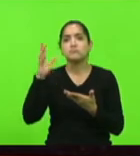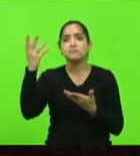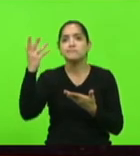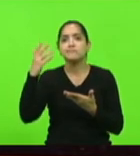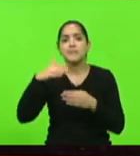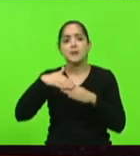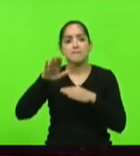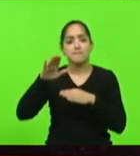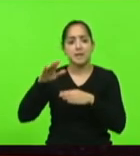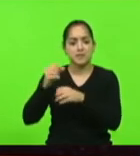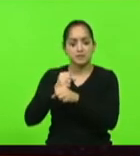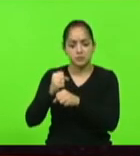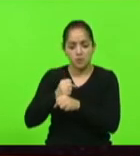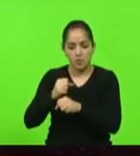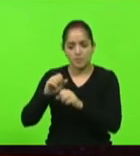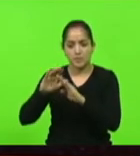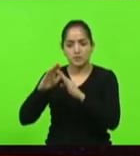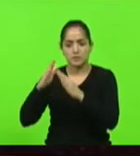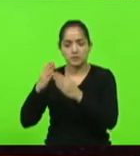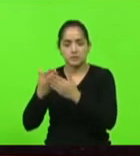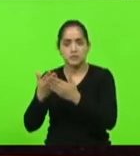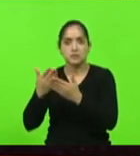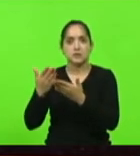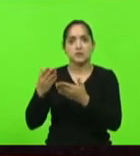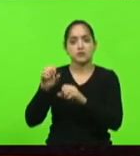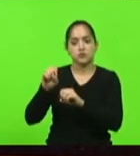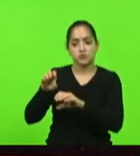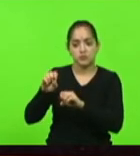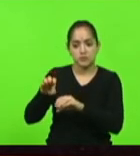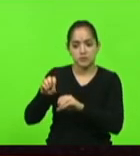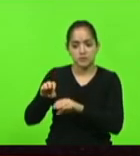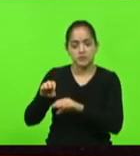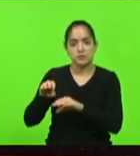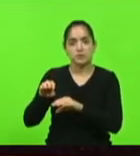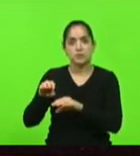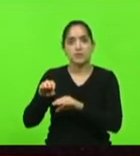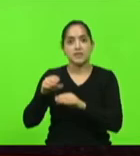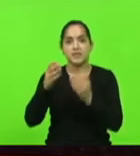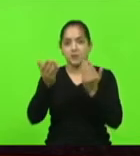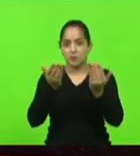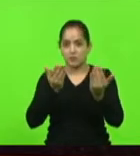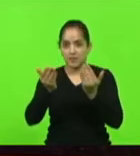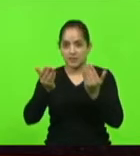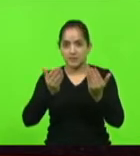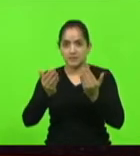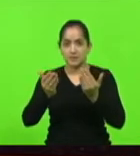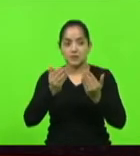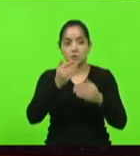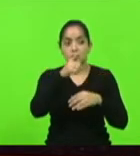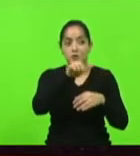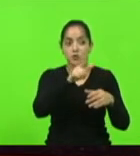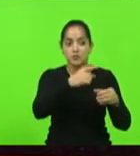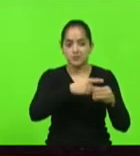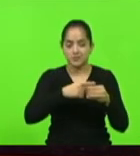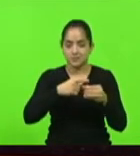educação aqui no município de Florianópolis do que em toda Santa Catarina. E era uma verdade.